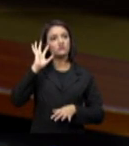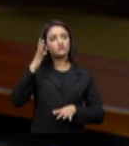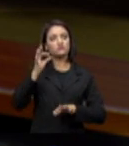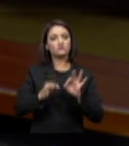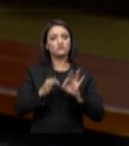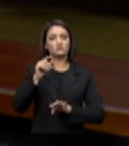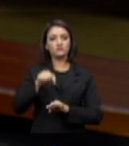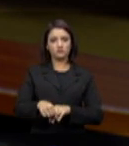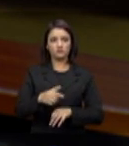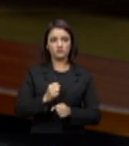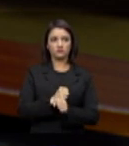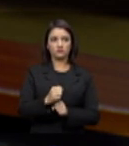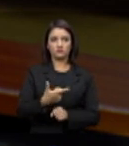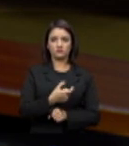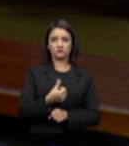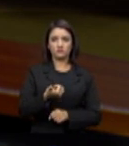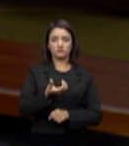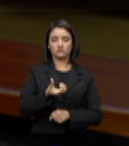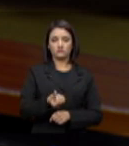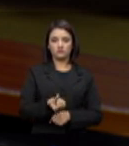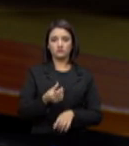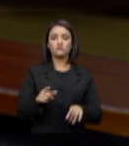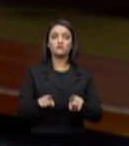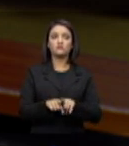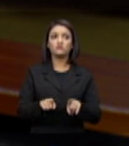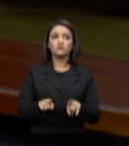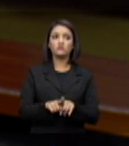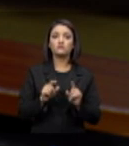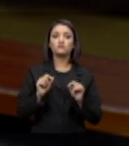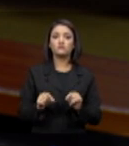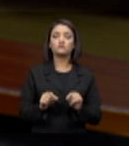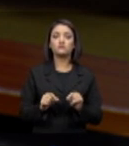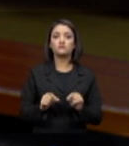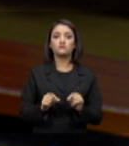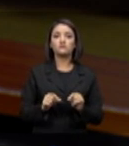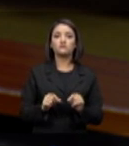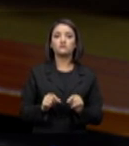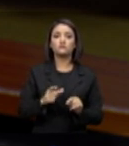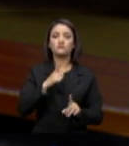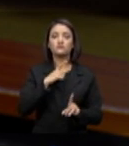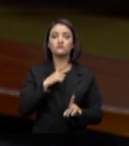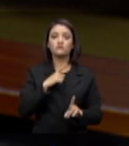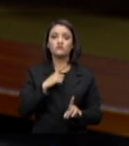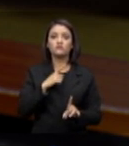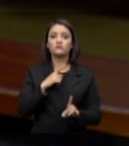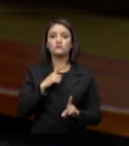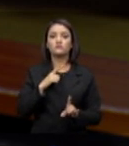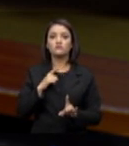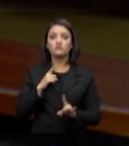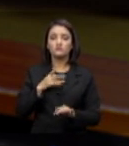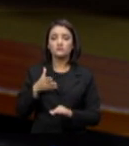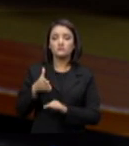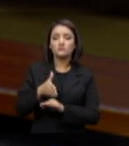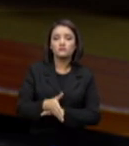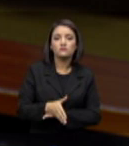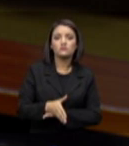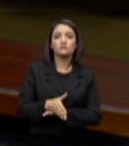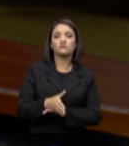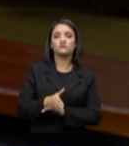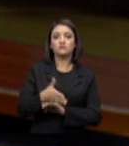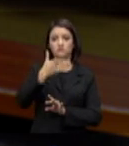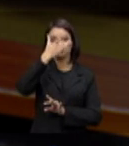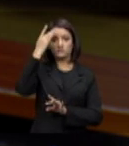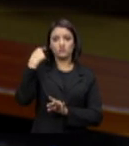e tendo em vista a natureza jurídica da intervenção de amicus curiae que é o